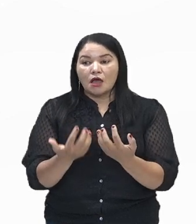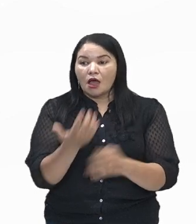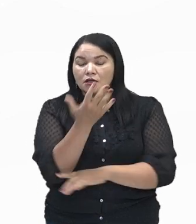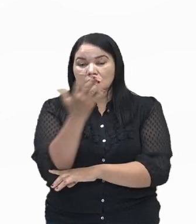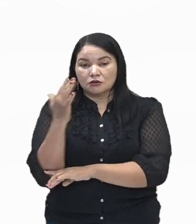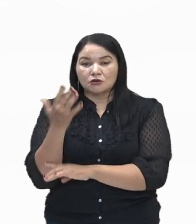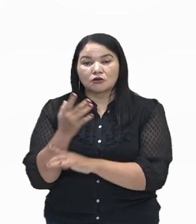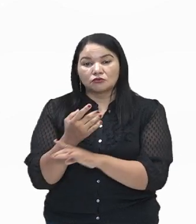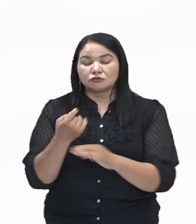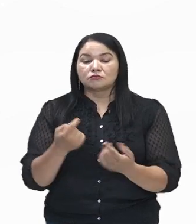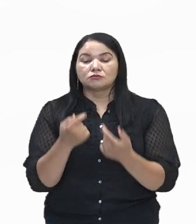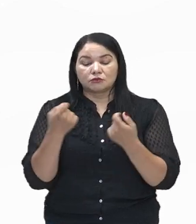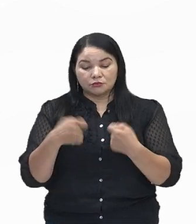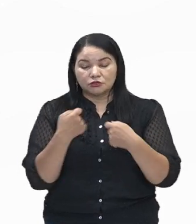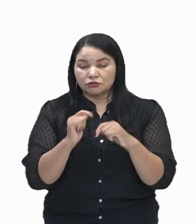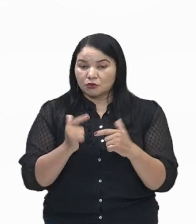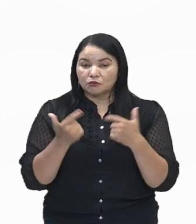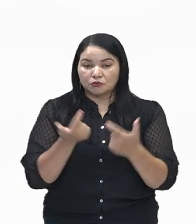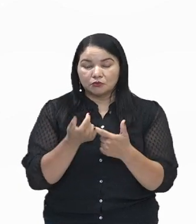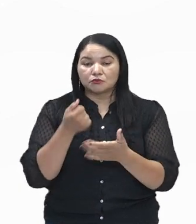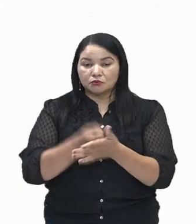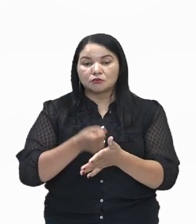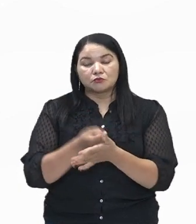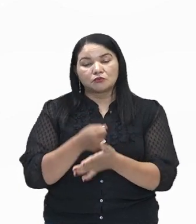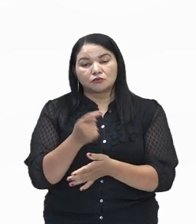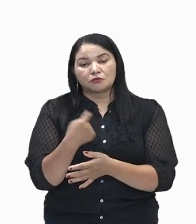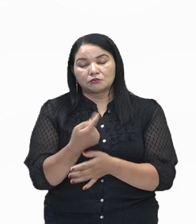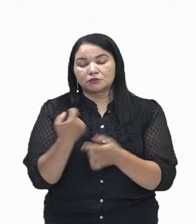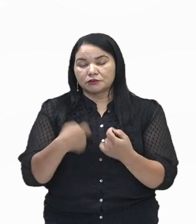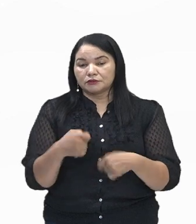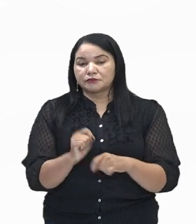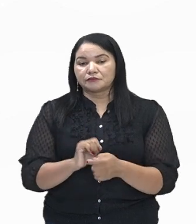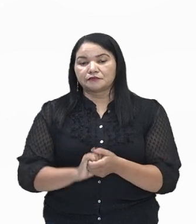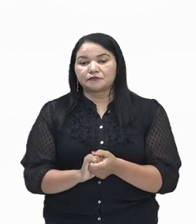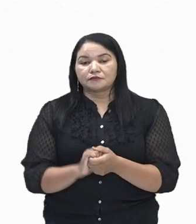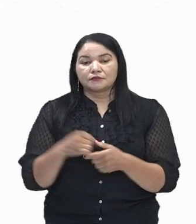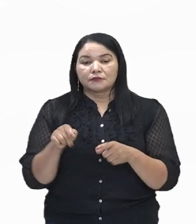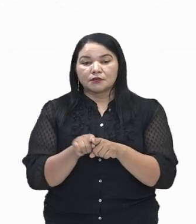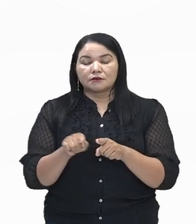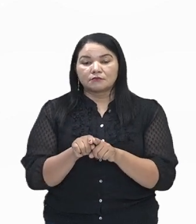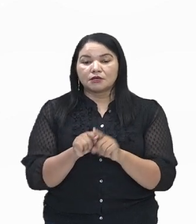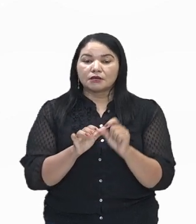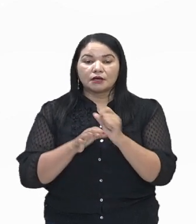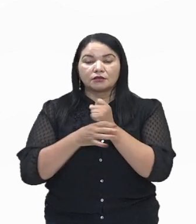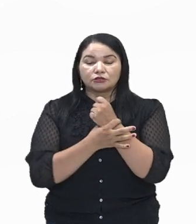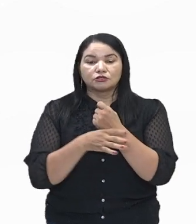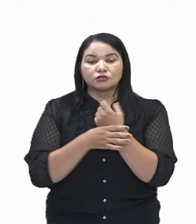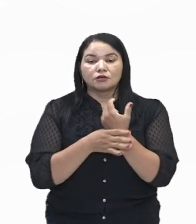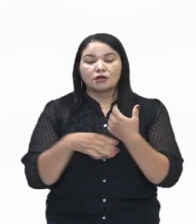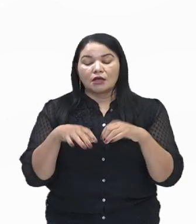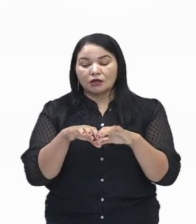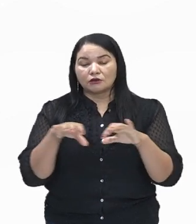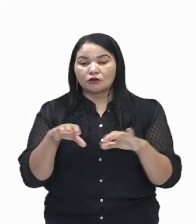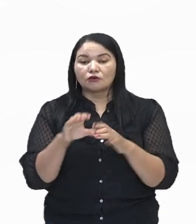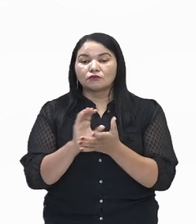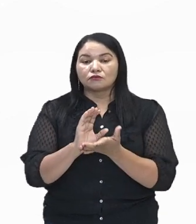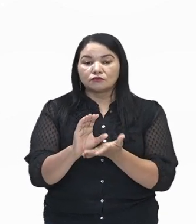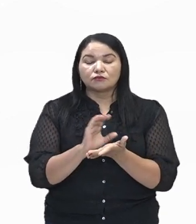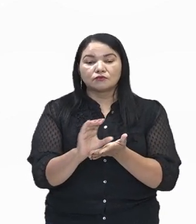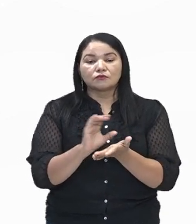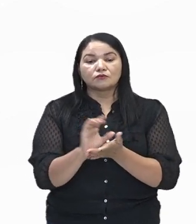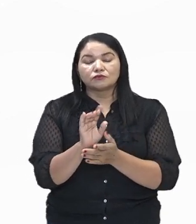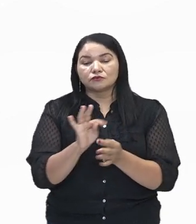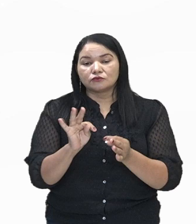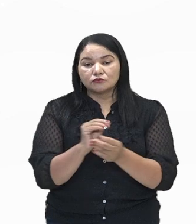luta terrestre que a gente precisa combater, né? Garantir a repartição justa dos recursos genéticos.